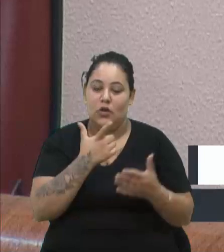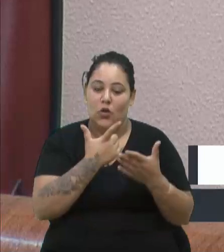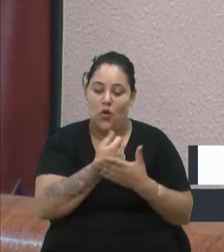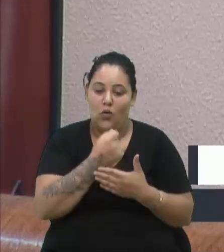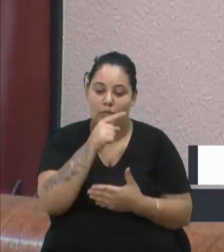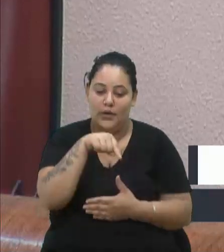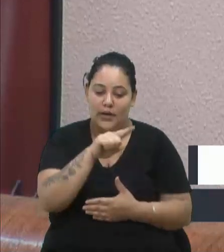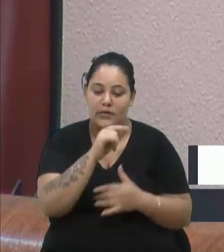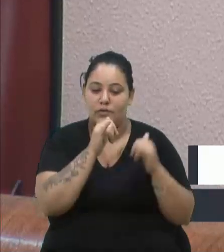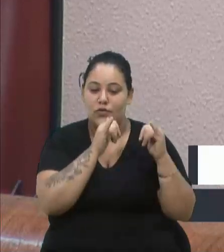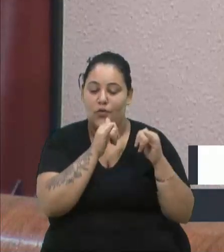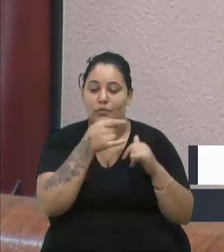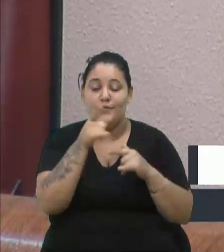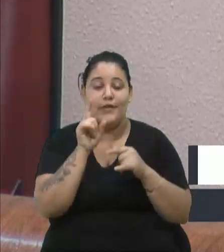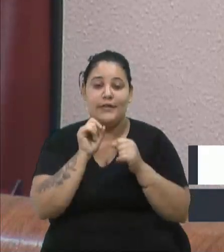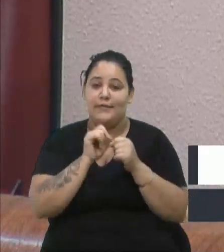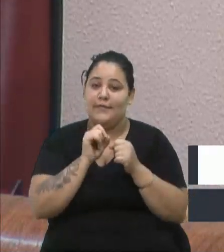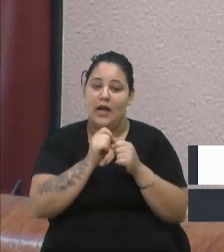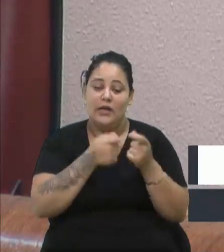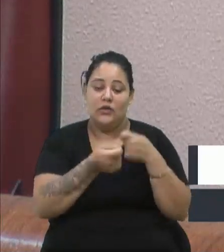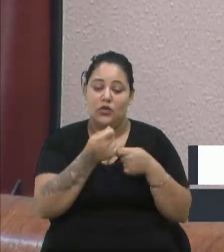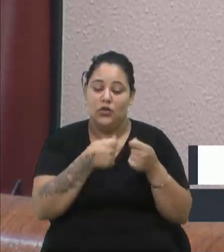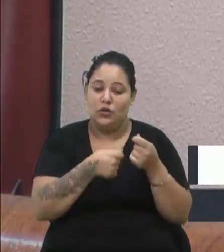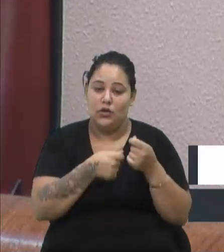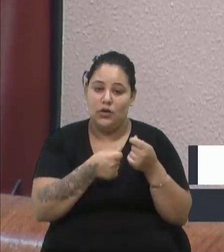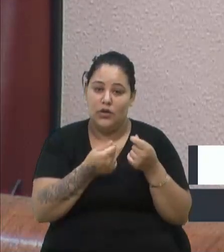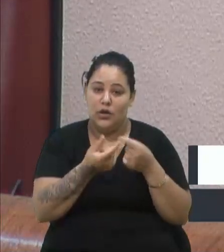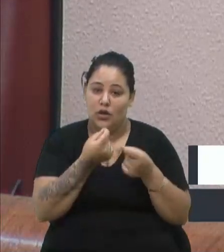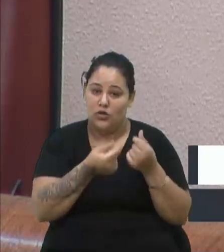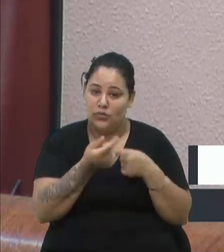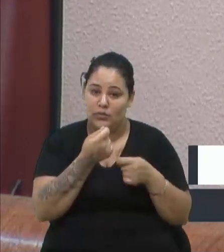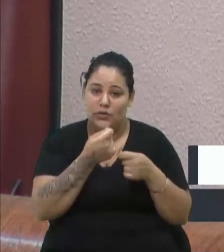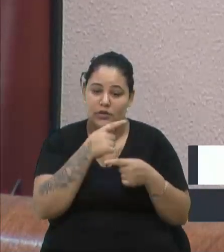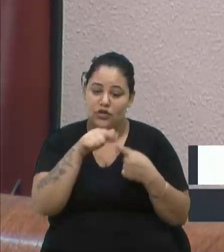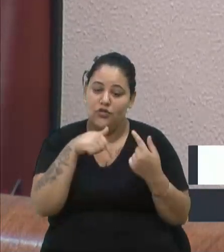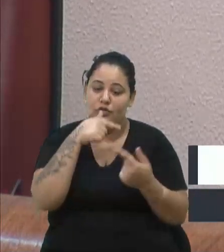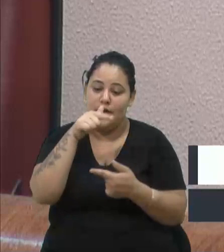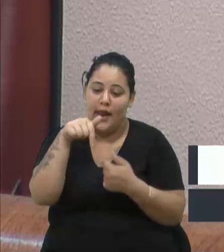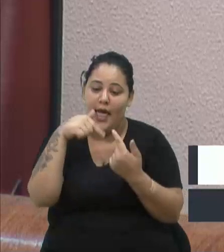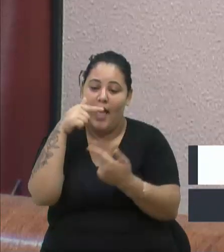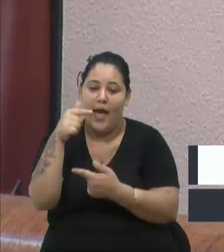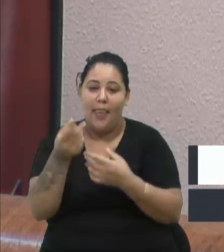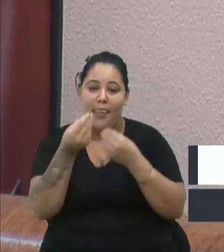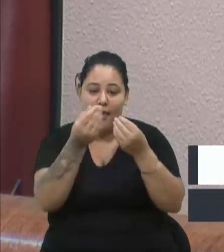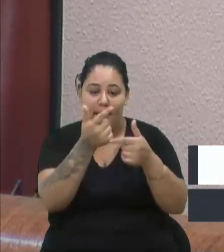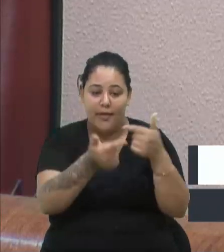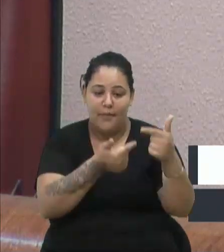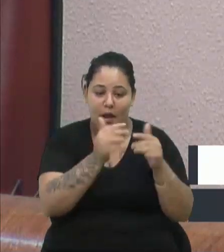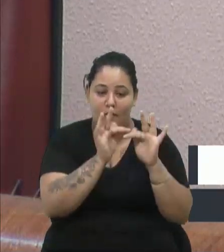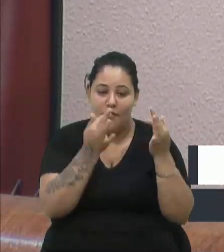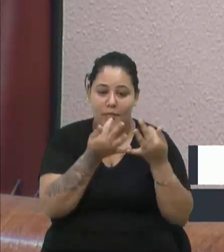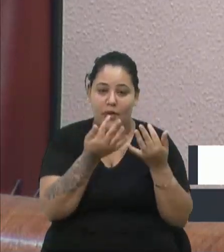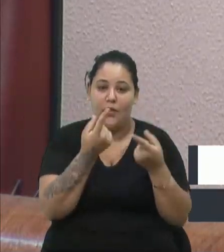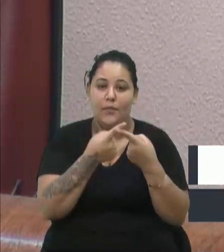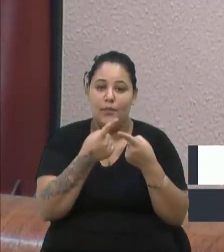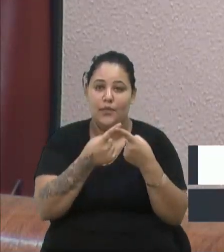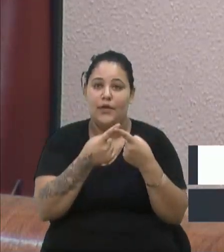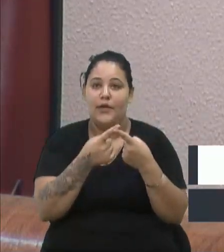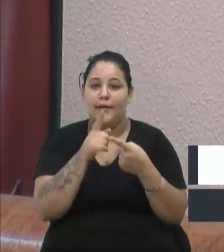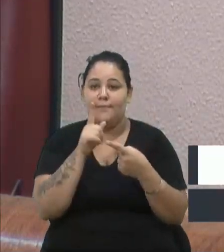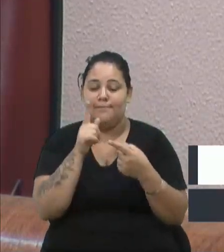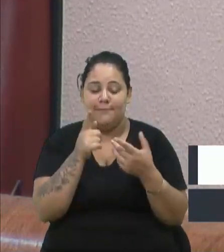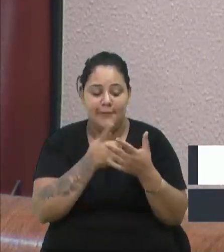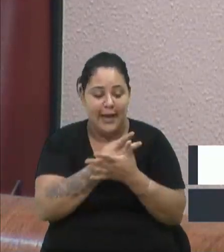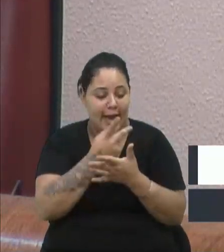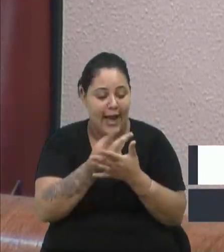ele faça, né, a economia girar, dar emprego para as famílias, enfim, alguma coisa desse tipo, porque é uma coisa injusta